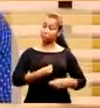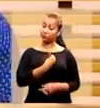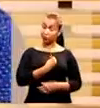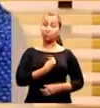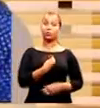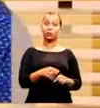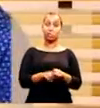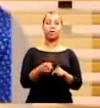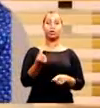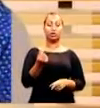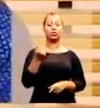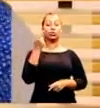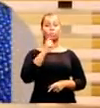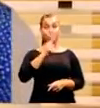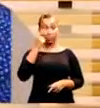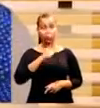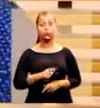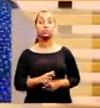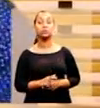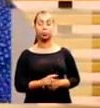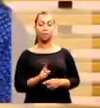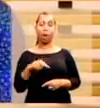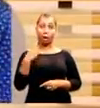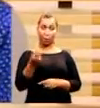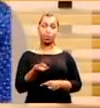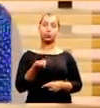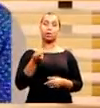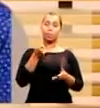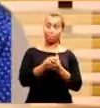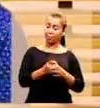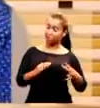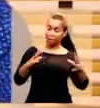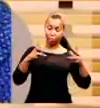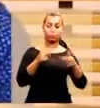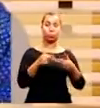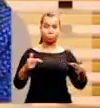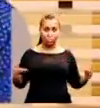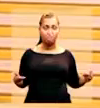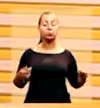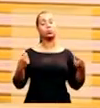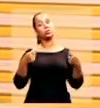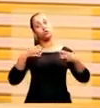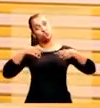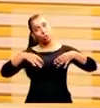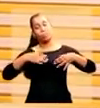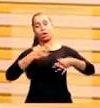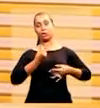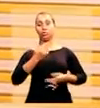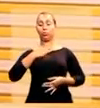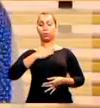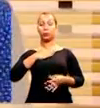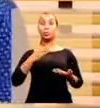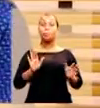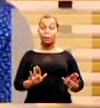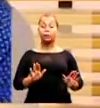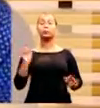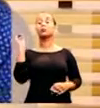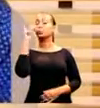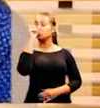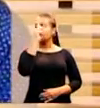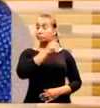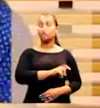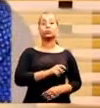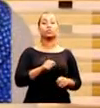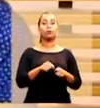preciso viver e ganhar dinheiro no sentido, além de pagar tudo, precisa sobrar para você. Sim, precisa sobrar. Mas é muito